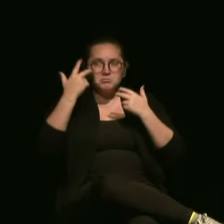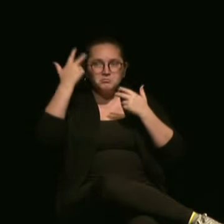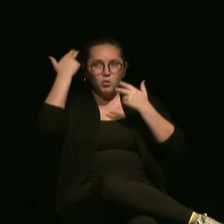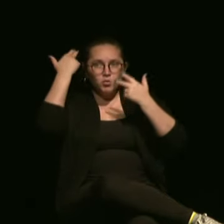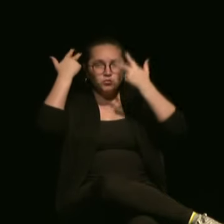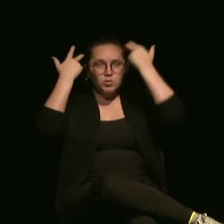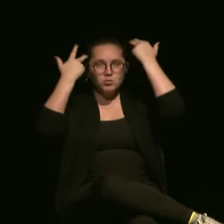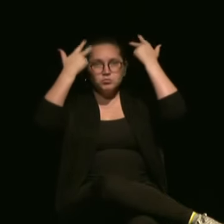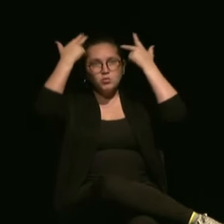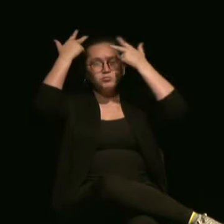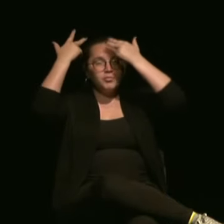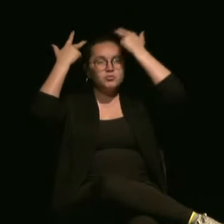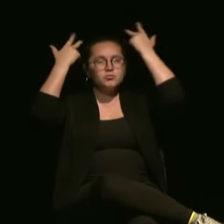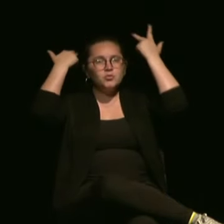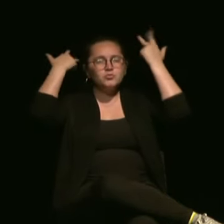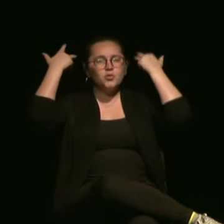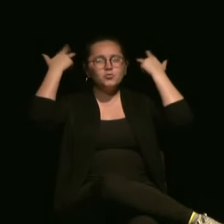cortar,